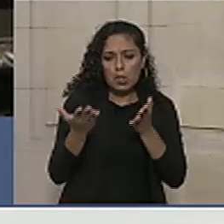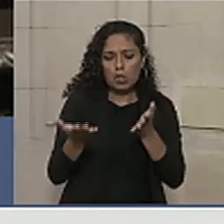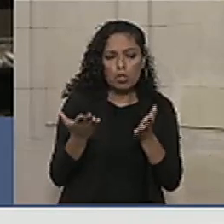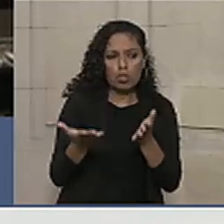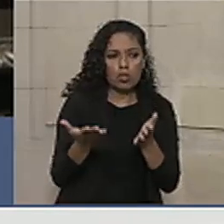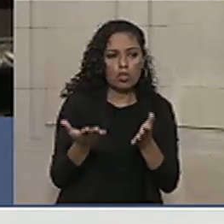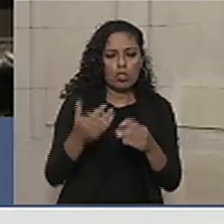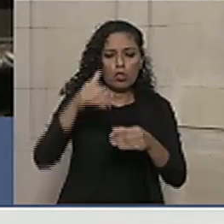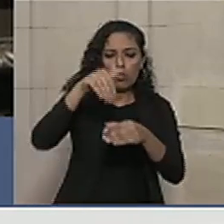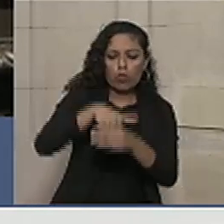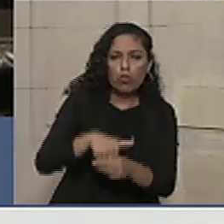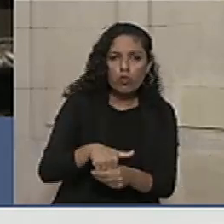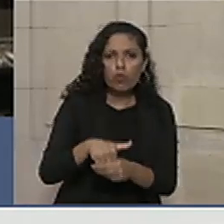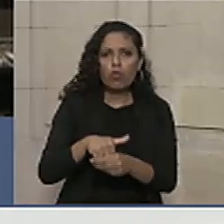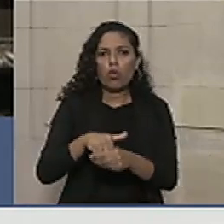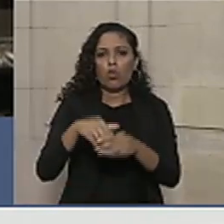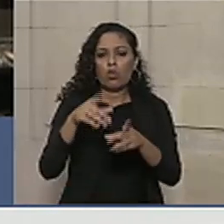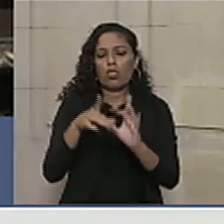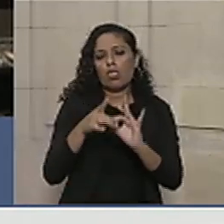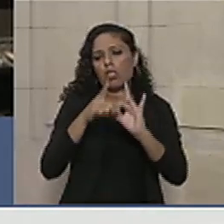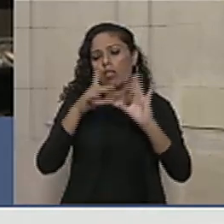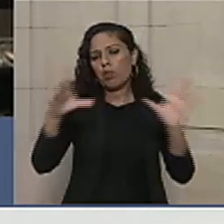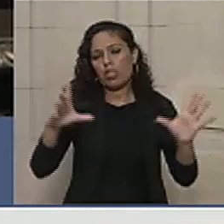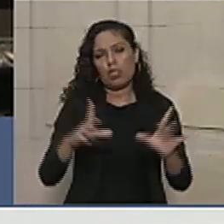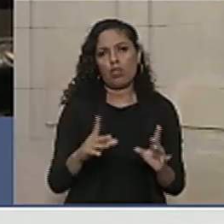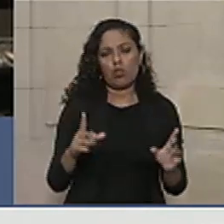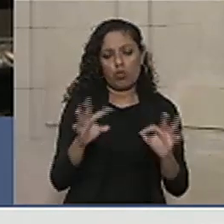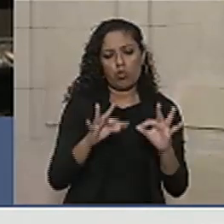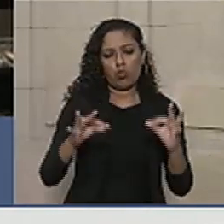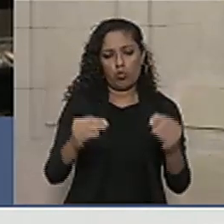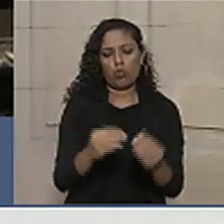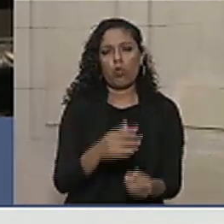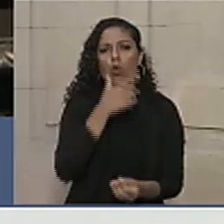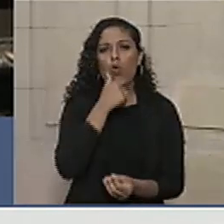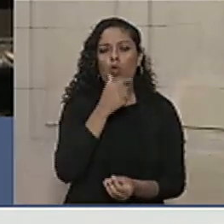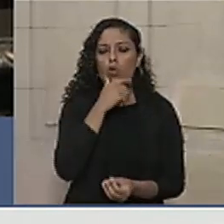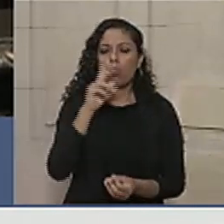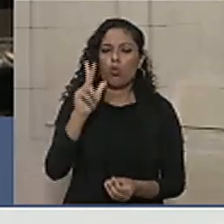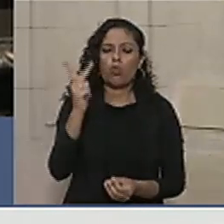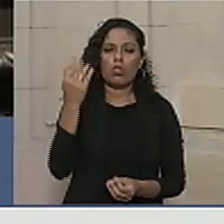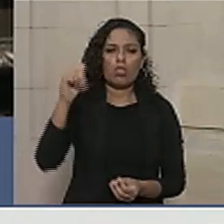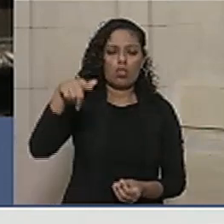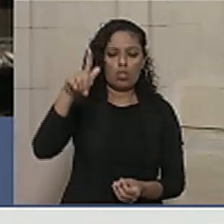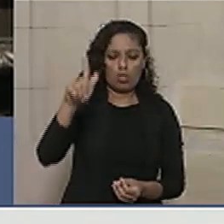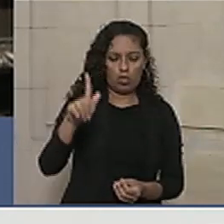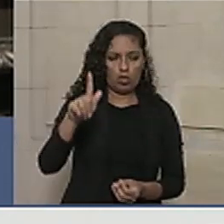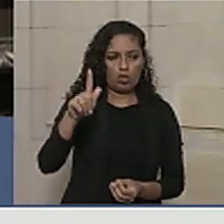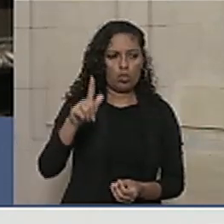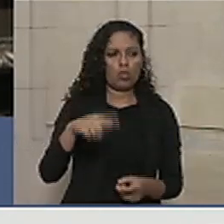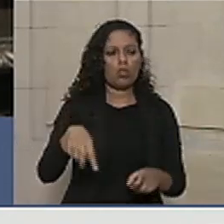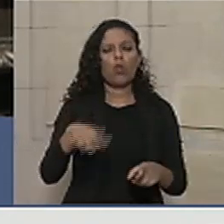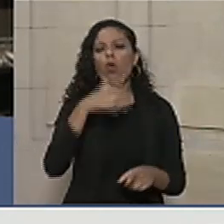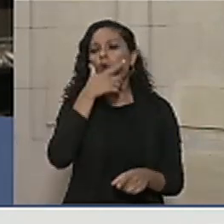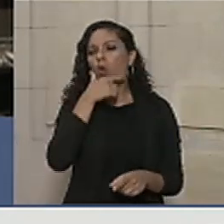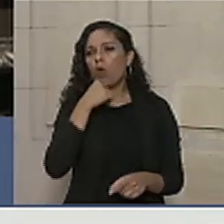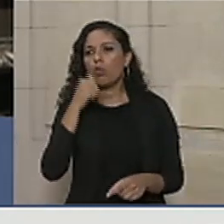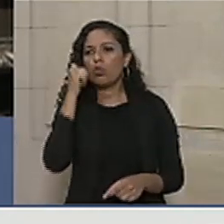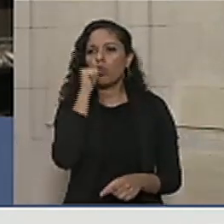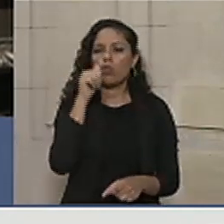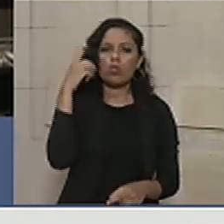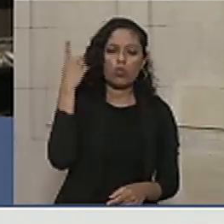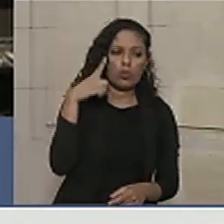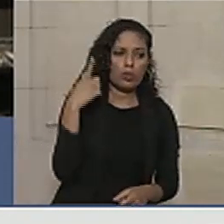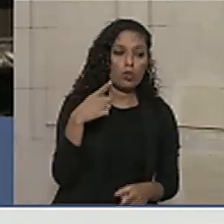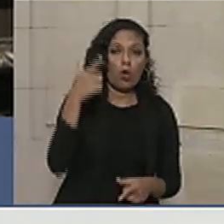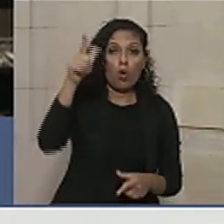ao voto e a cidadania plena. Assim como Martin Luther King, senhor presidente, senhores e senhoras,